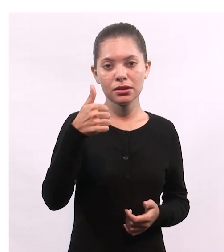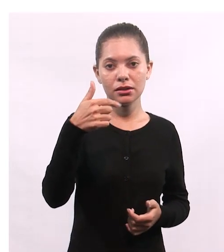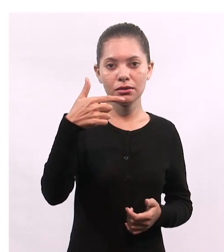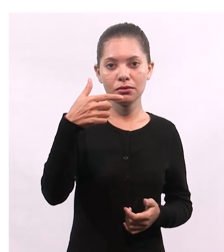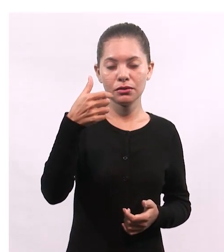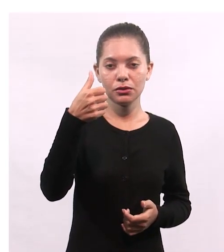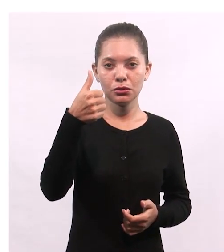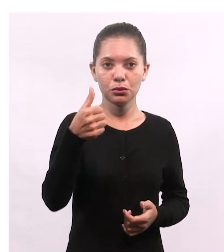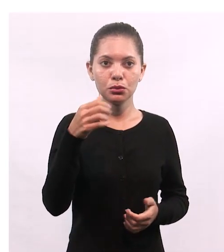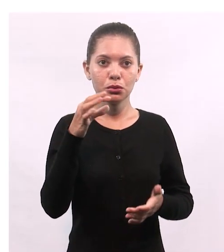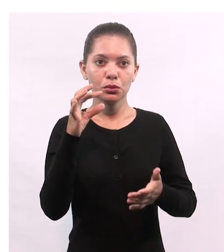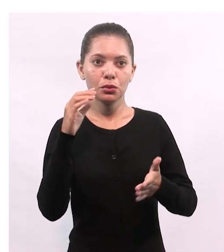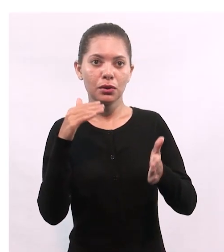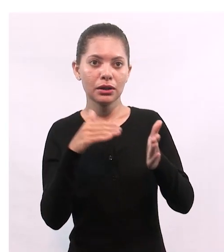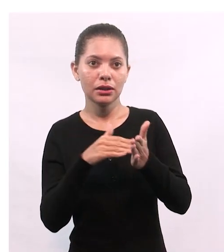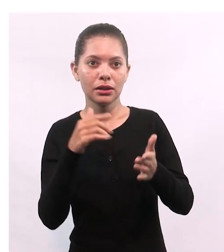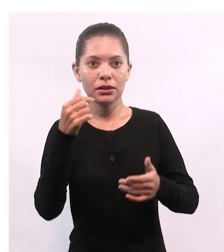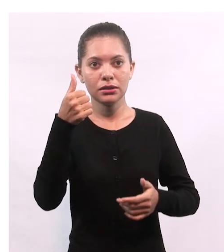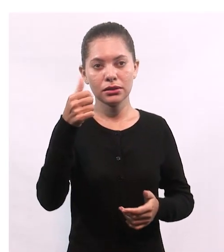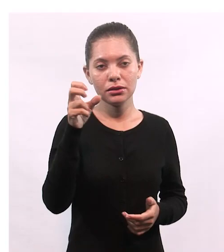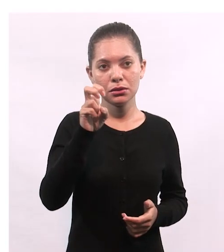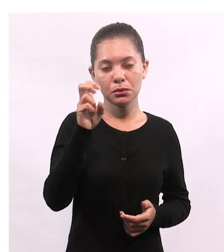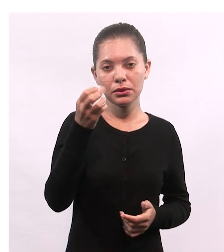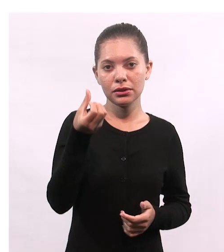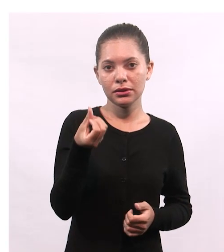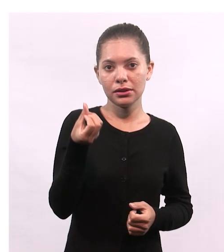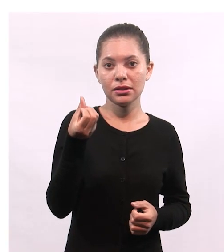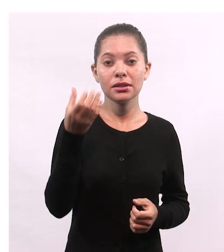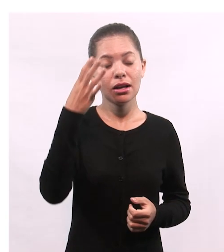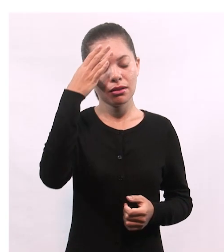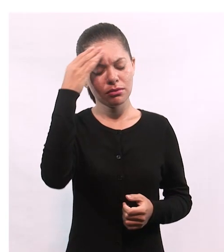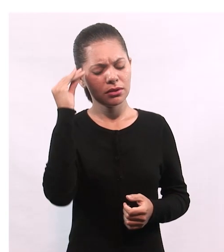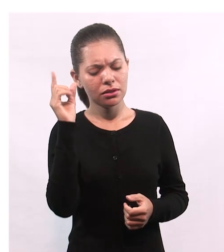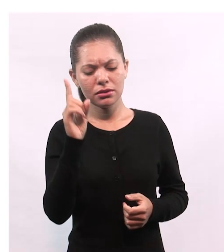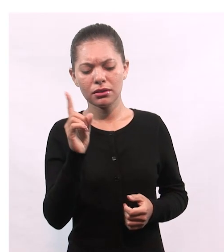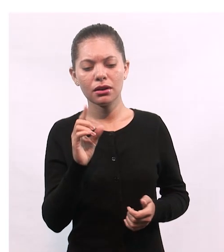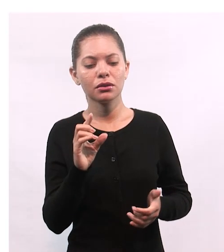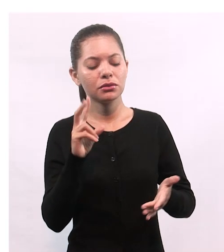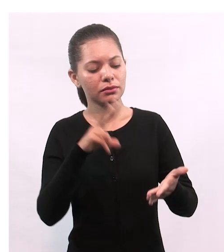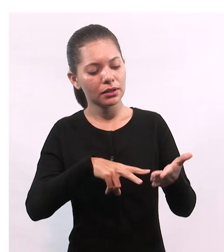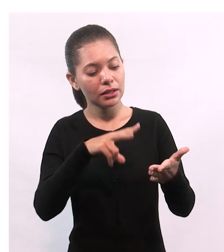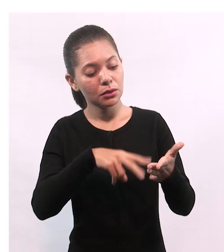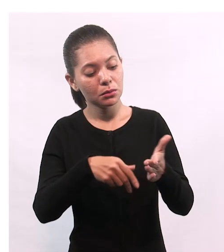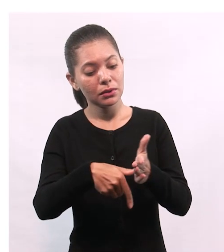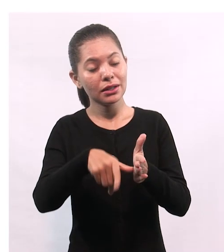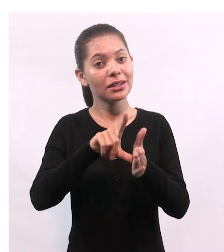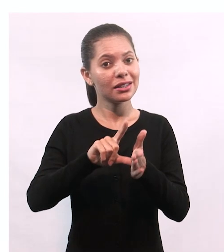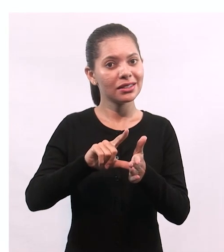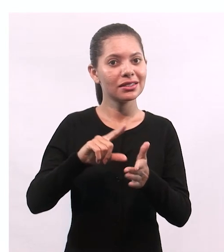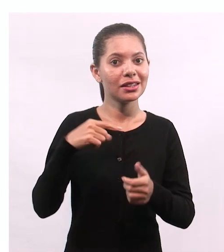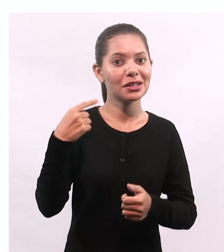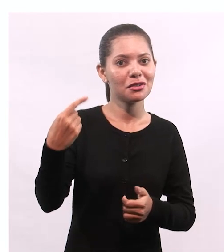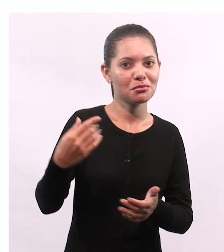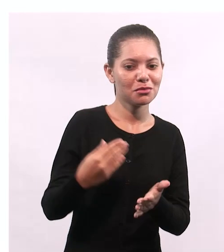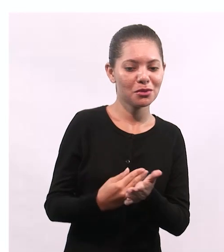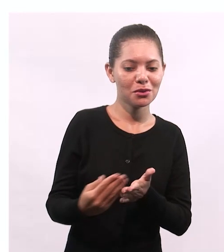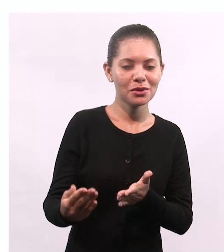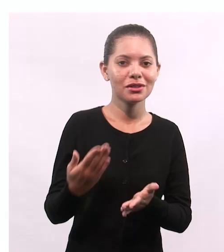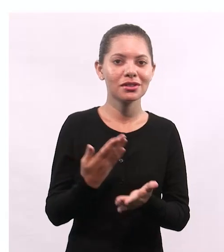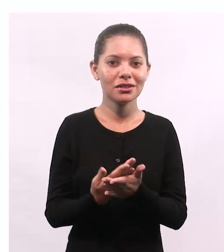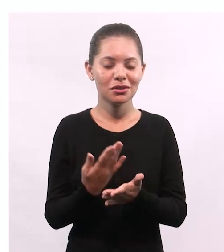a 156. Então não esqueçam de fazer a leitura antecipada para depois dar continuidade nessa